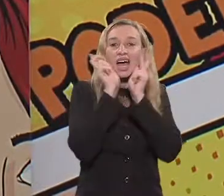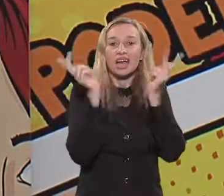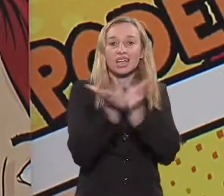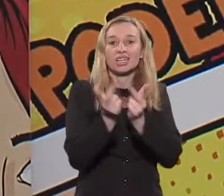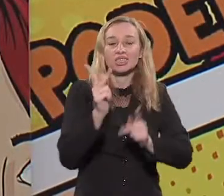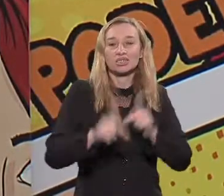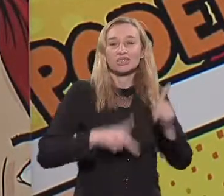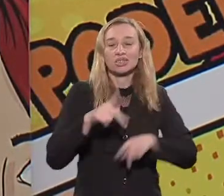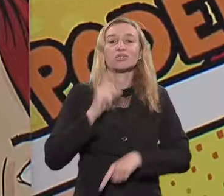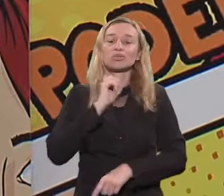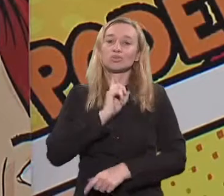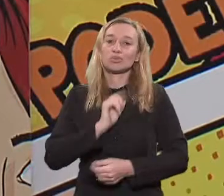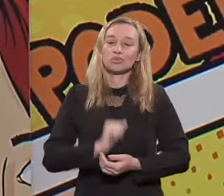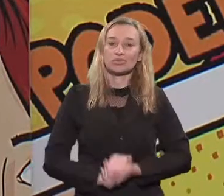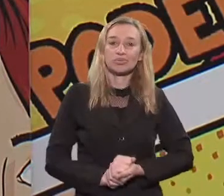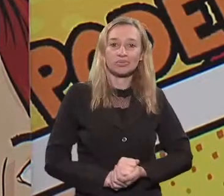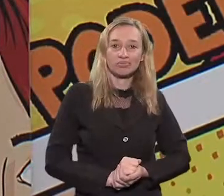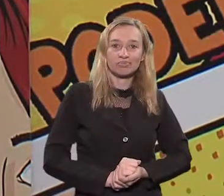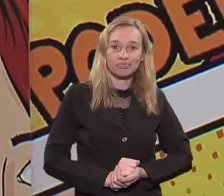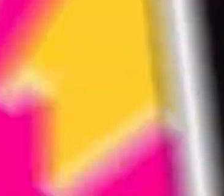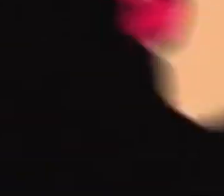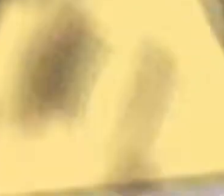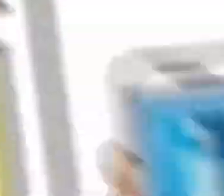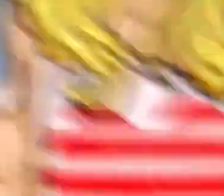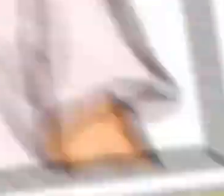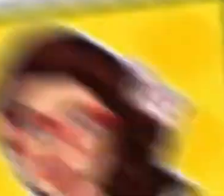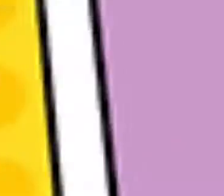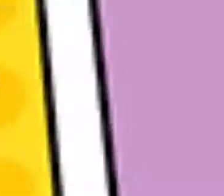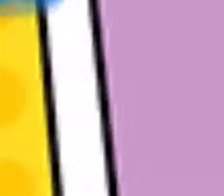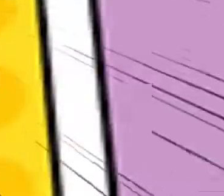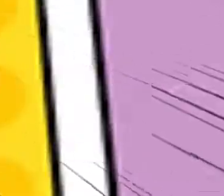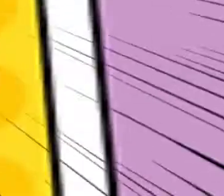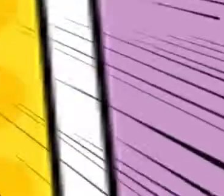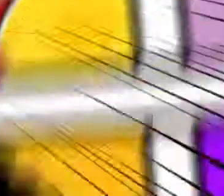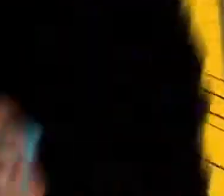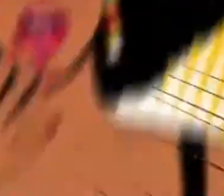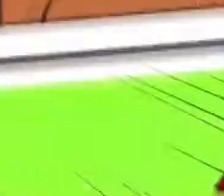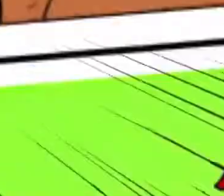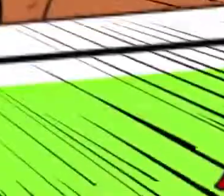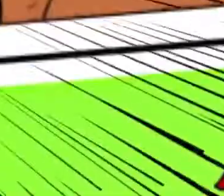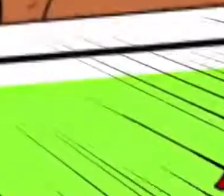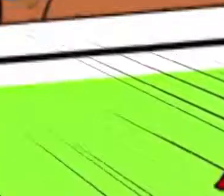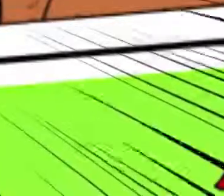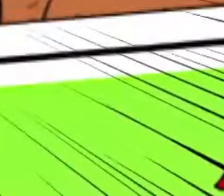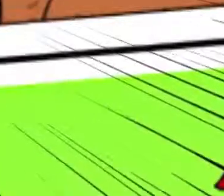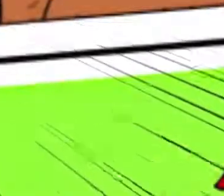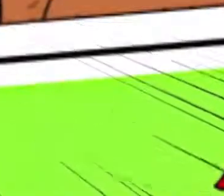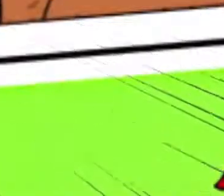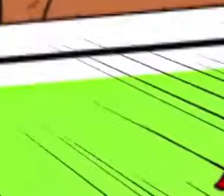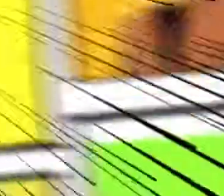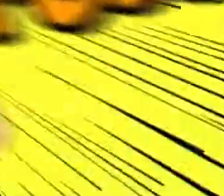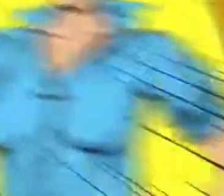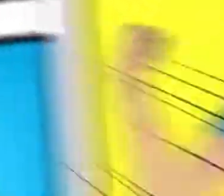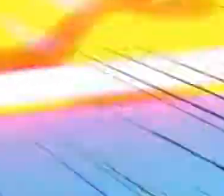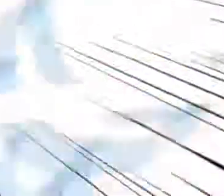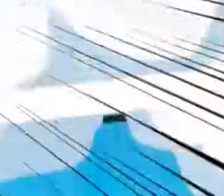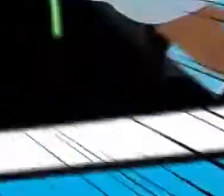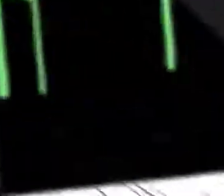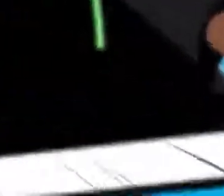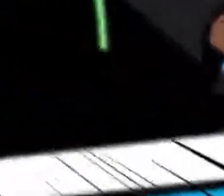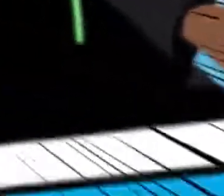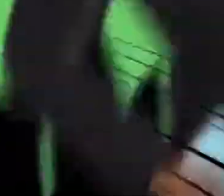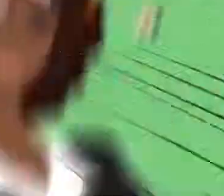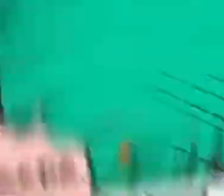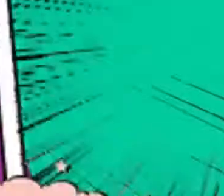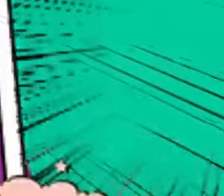alerj.rj.gov.br. TV Alerj, o canal do povo. Nós estamos ligadas, queremos ser respeitadas. Juntas somos mais fortes, juntas somos